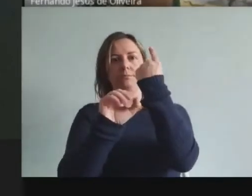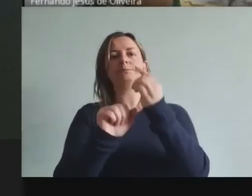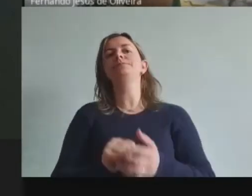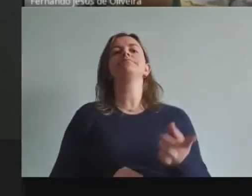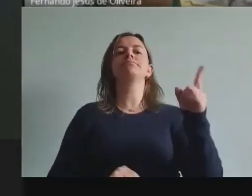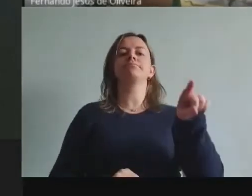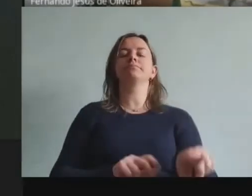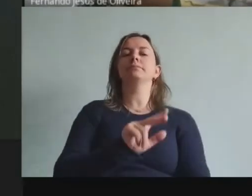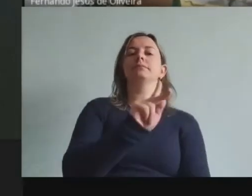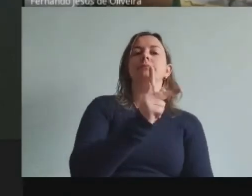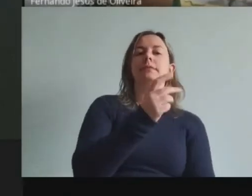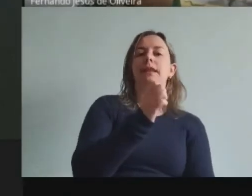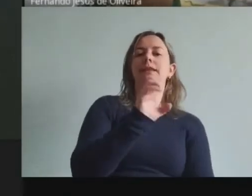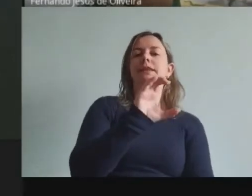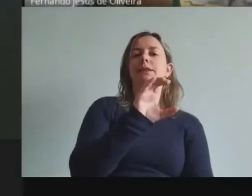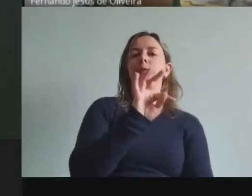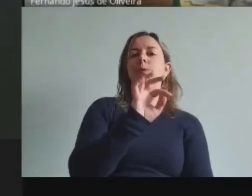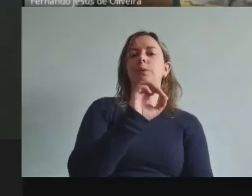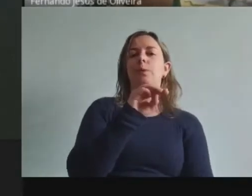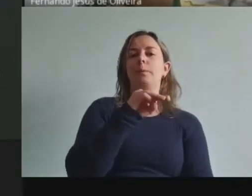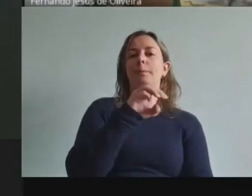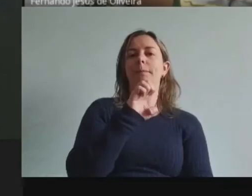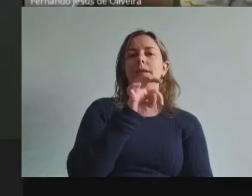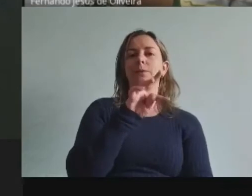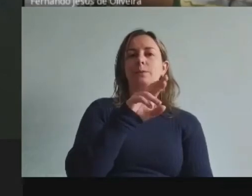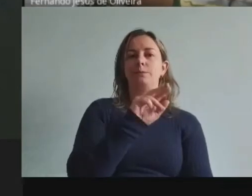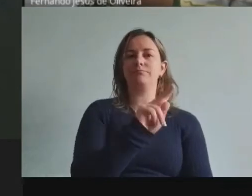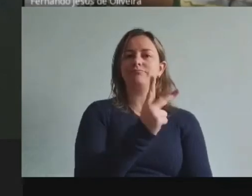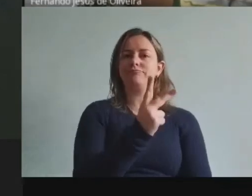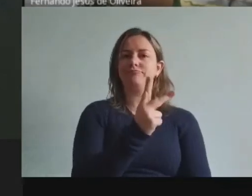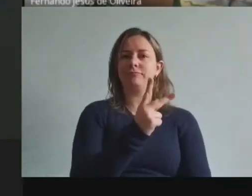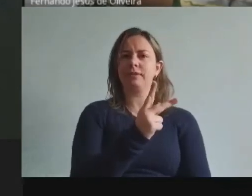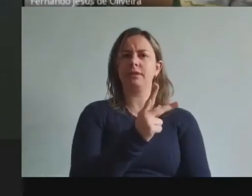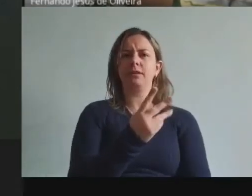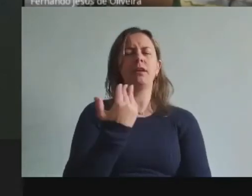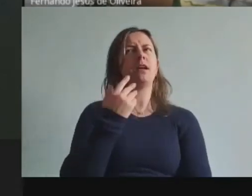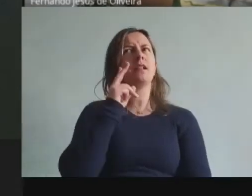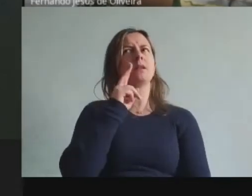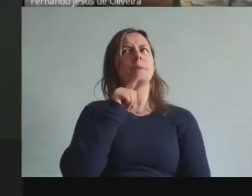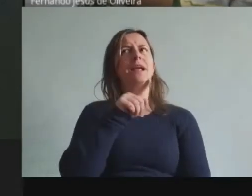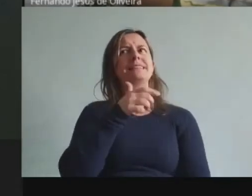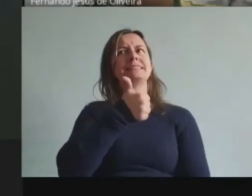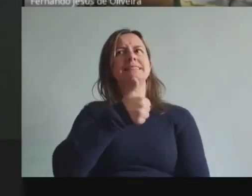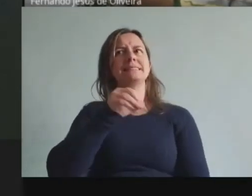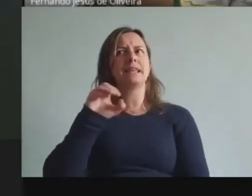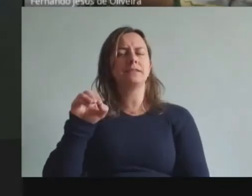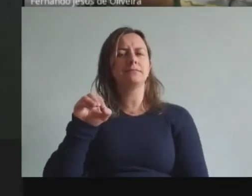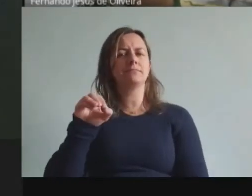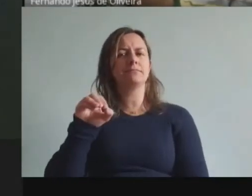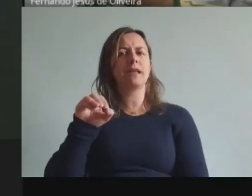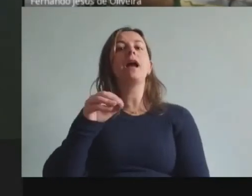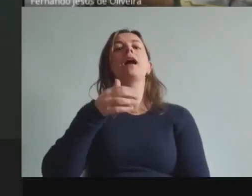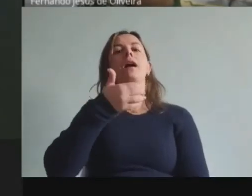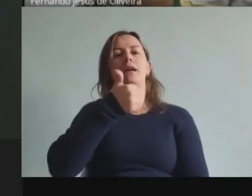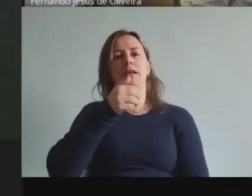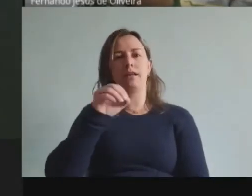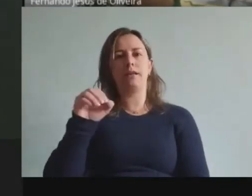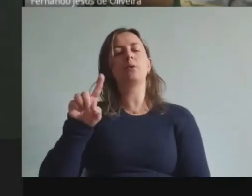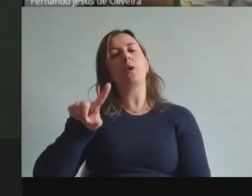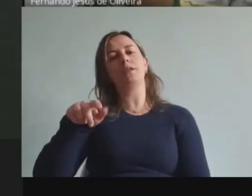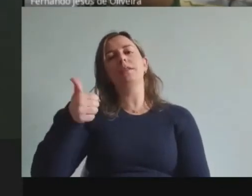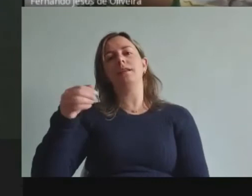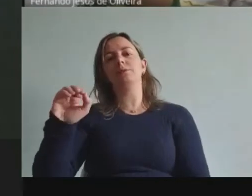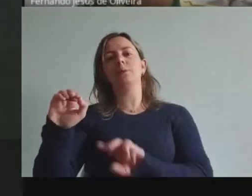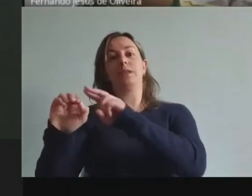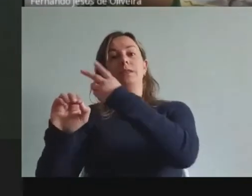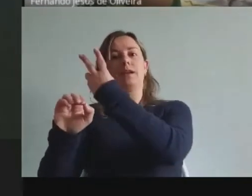potência. O hectômetro era 100 metros, não era? Então, 100 vezes a unidade é o hecto. 10 ao